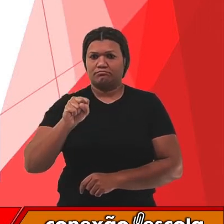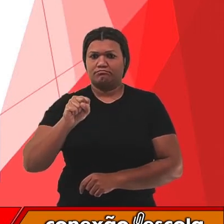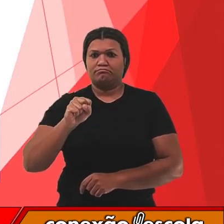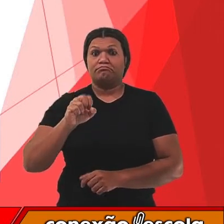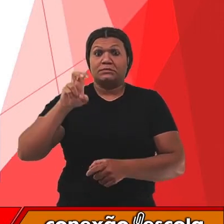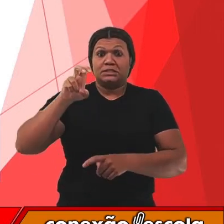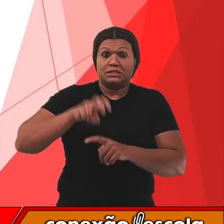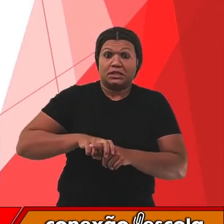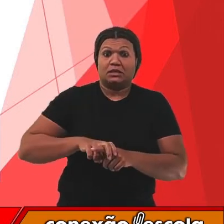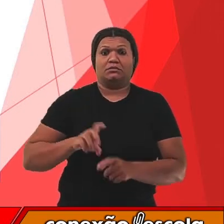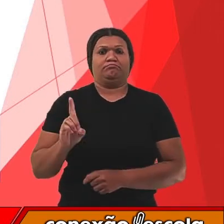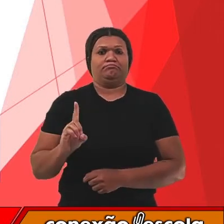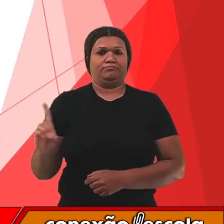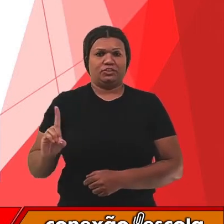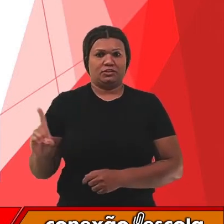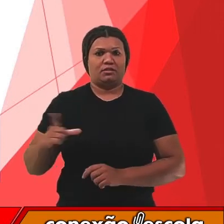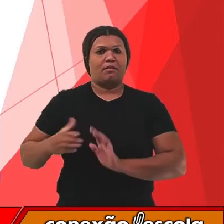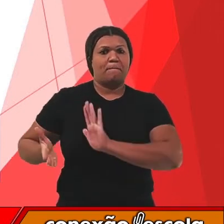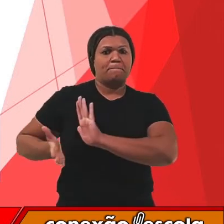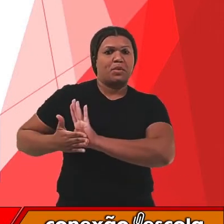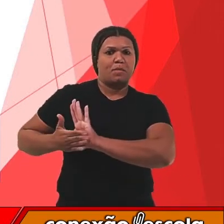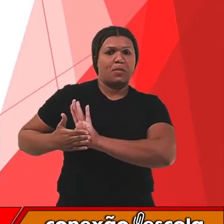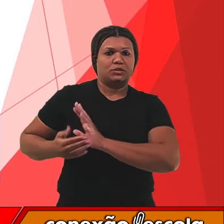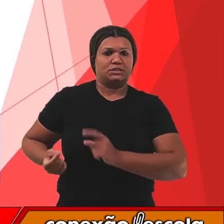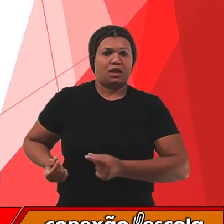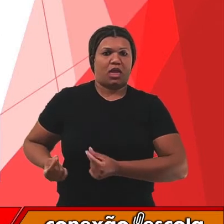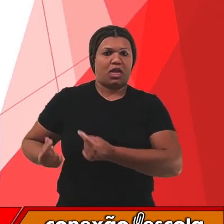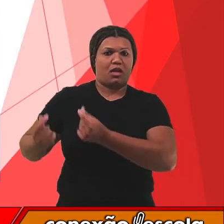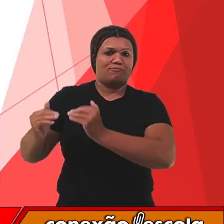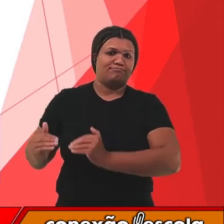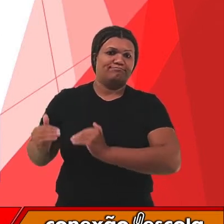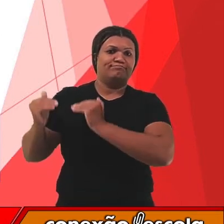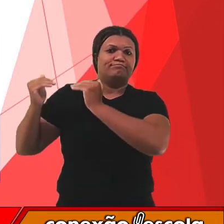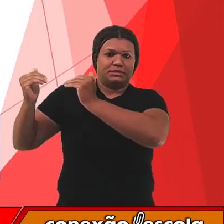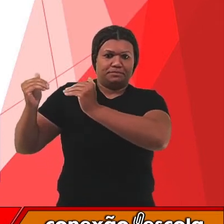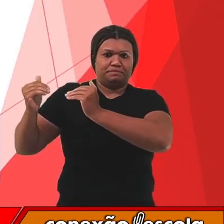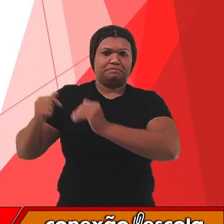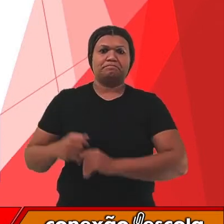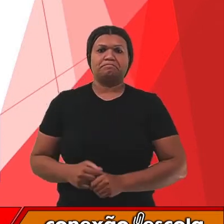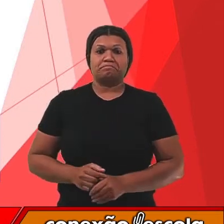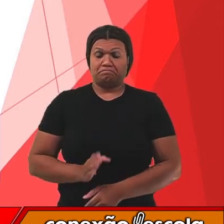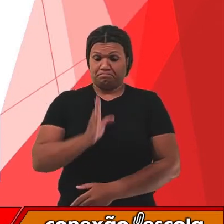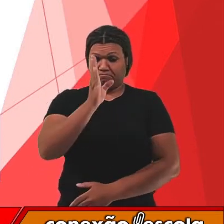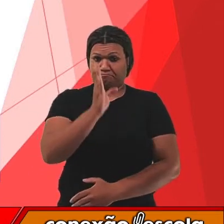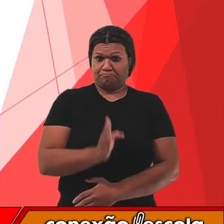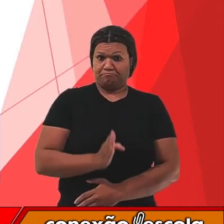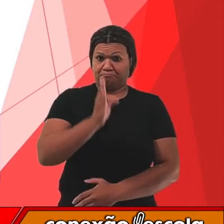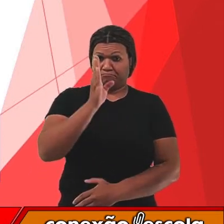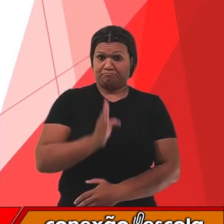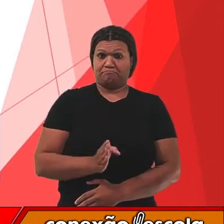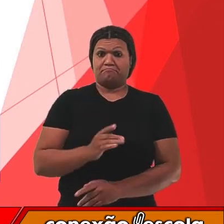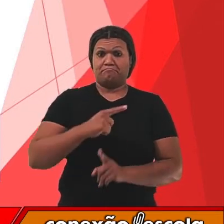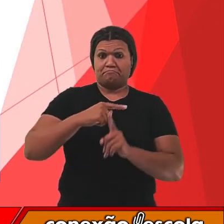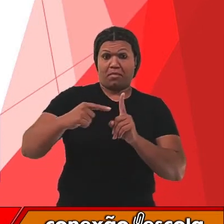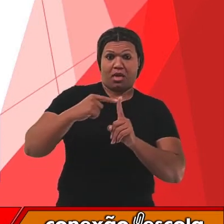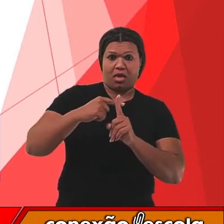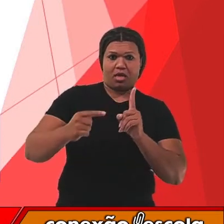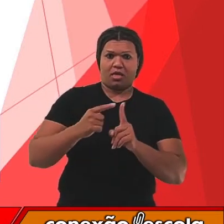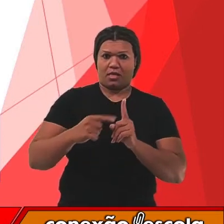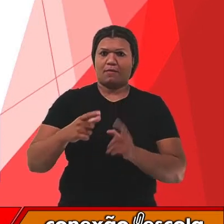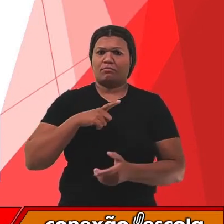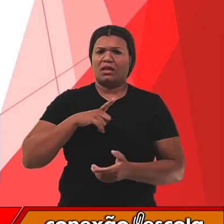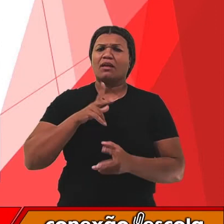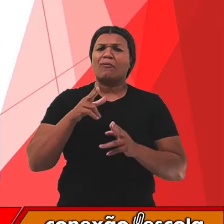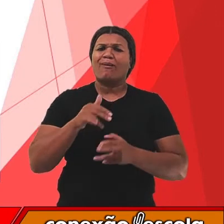propostas para os ricos. E no meio nós tínhamos o que é chamado de pântano, que eles ficavam no centro